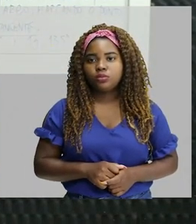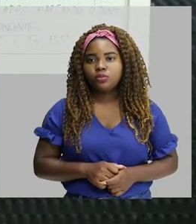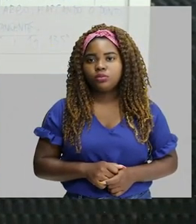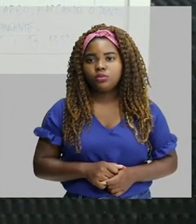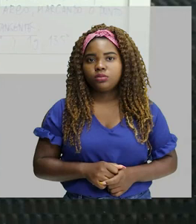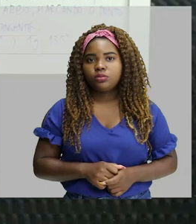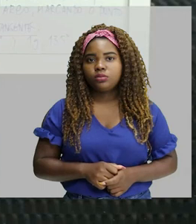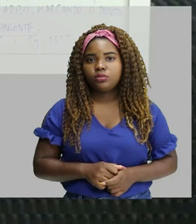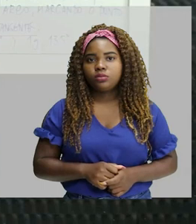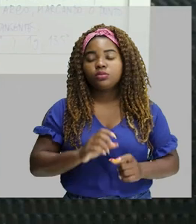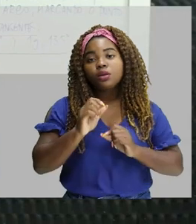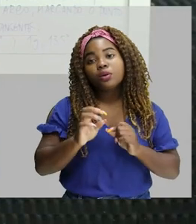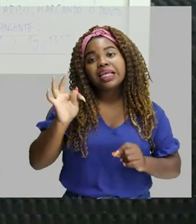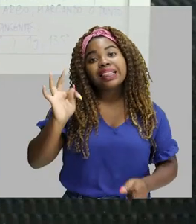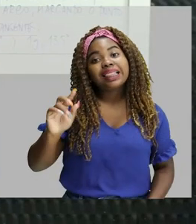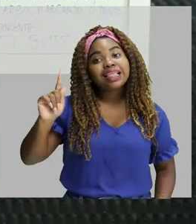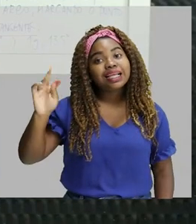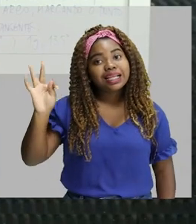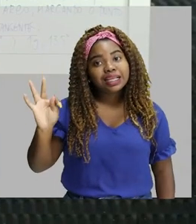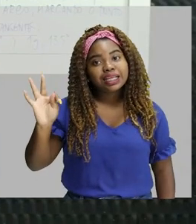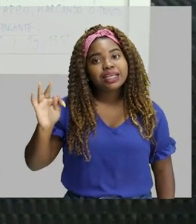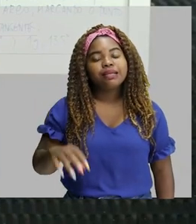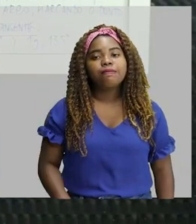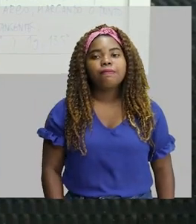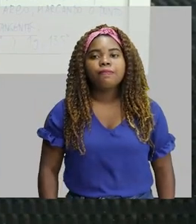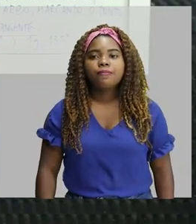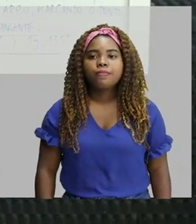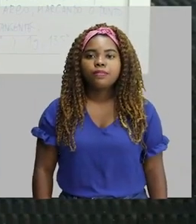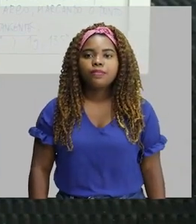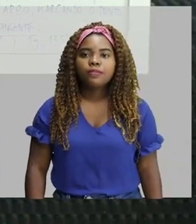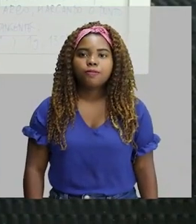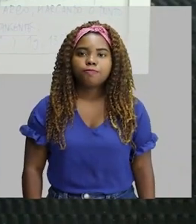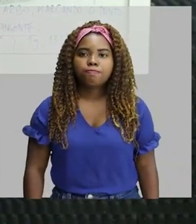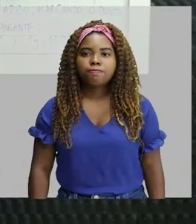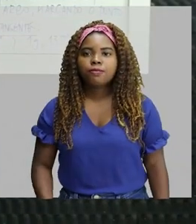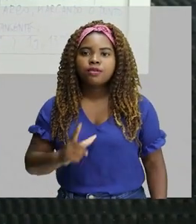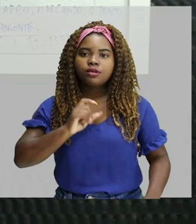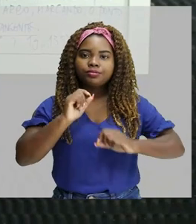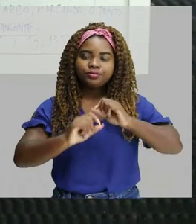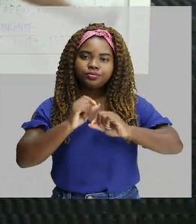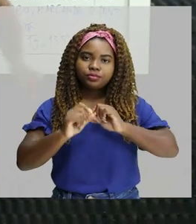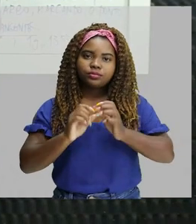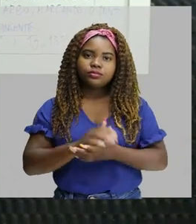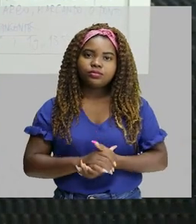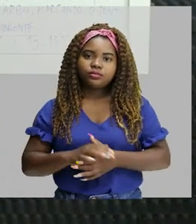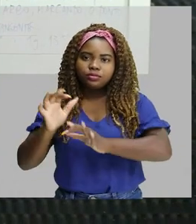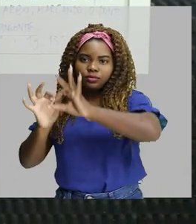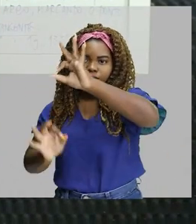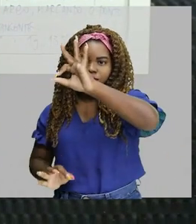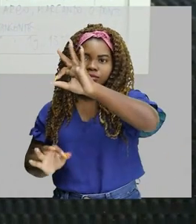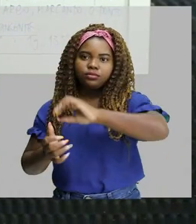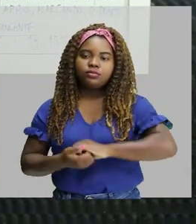ele é justamente a tangente tá é o valor numérico como se tivesse aqui gente uma esse eixo das tangentes é uma